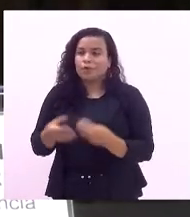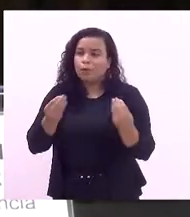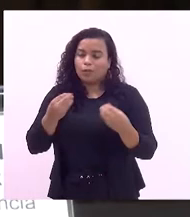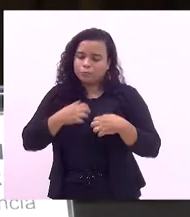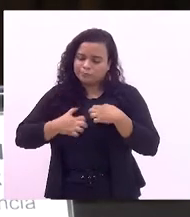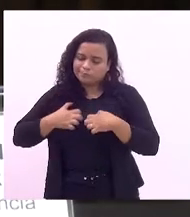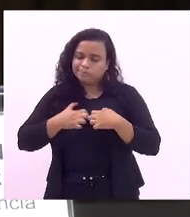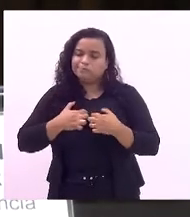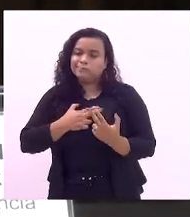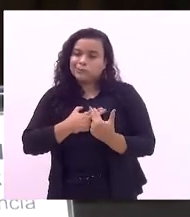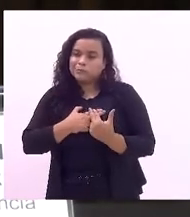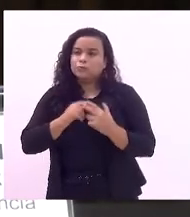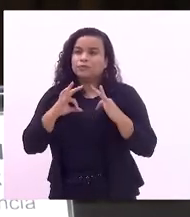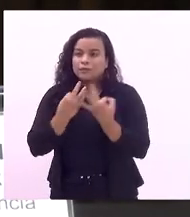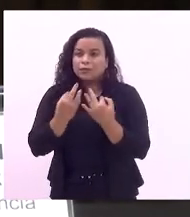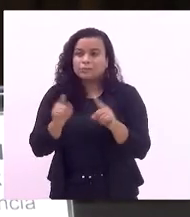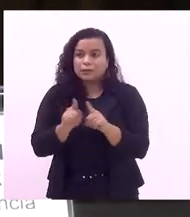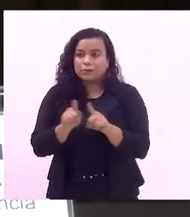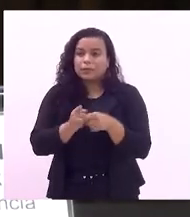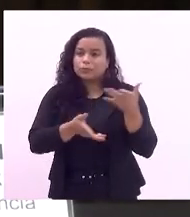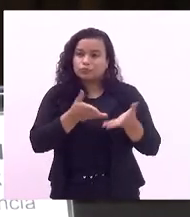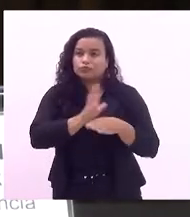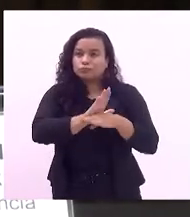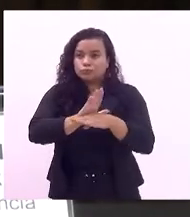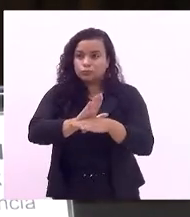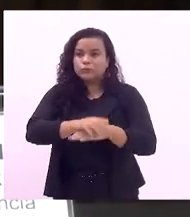momentos de lutos familiares